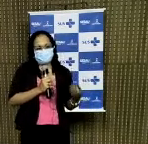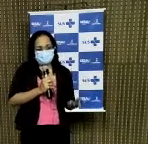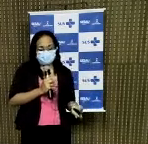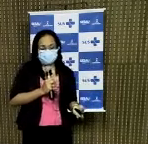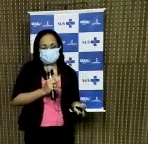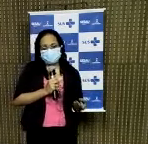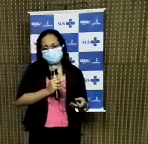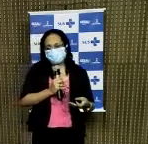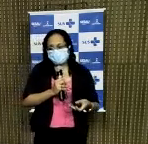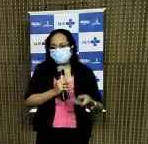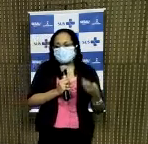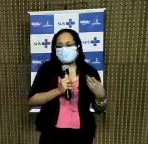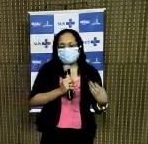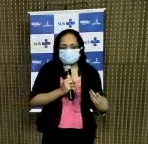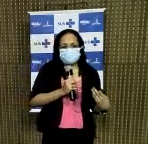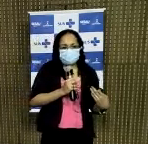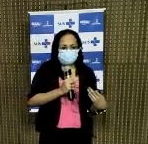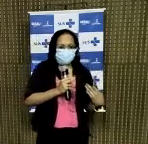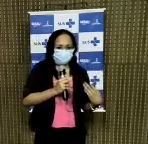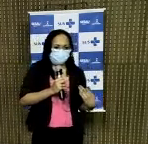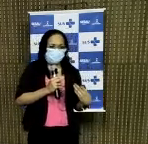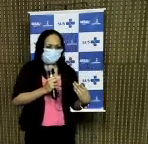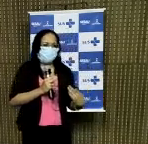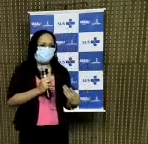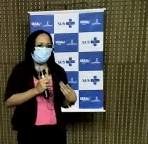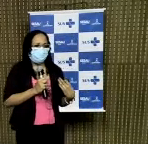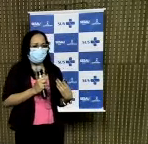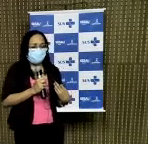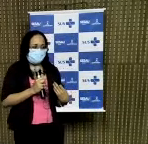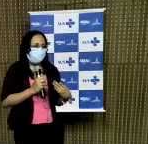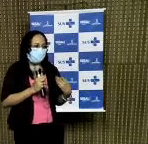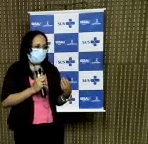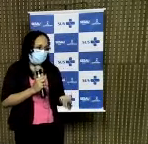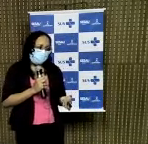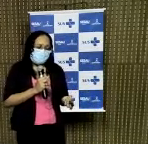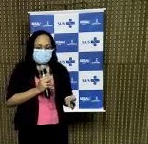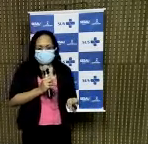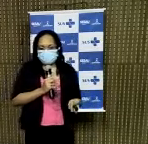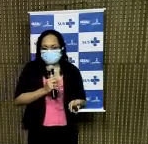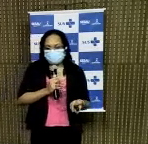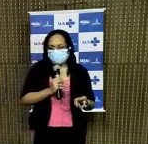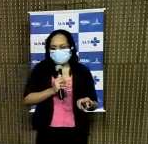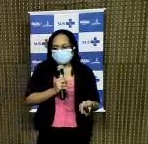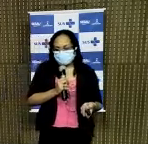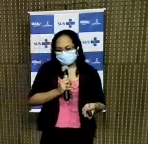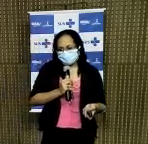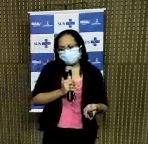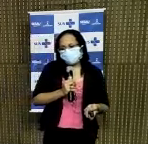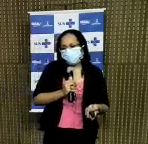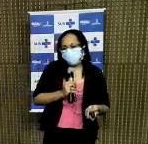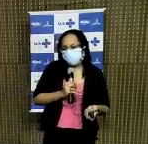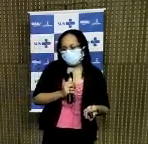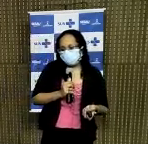ACS, a enfermeira ter visitado, falando da importância de fazer a coleta, né, do escarro, eles não procuraram a